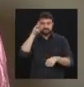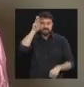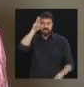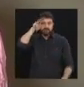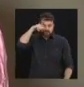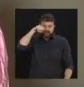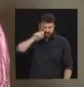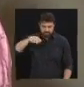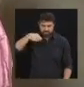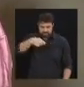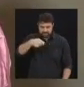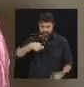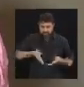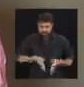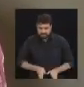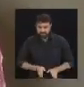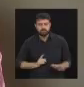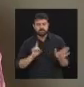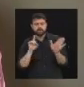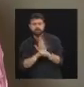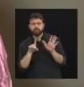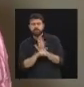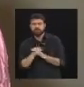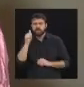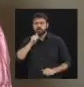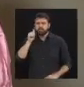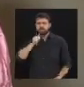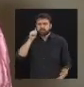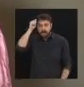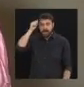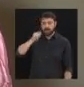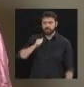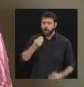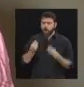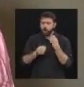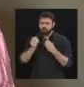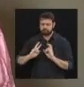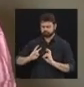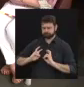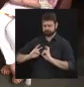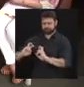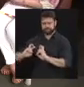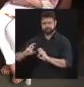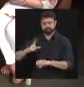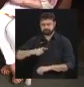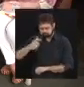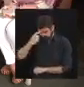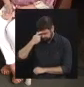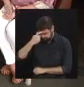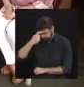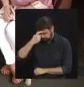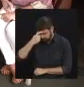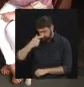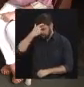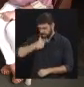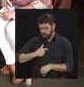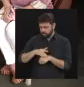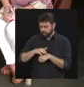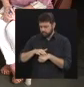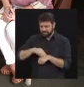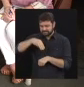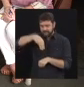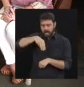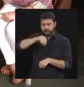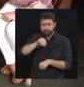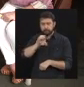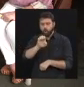nascença, né? Eu queria saber de você, Amanda, quando foi que você tomou consciência que você tinha a síndrome, que você era portadora